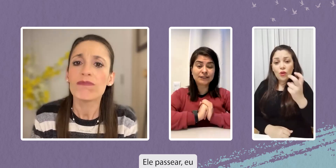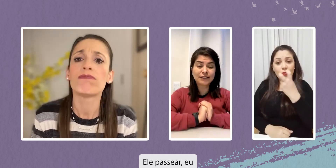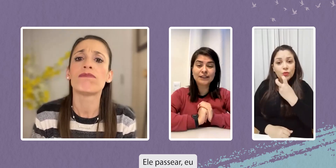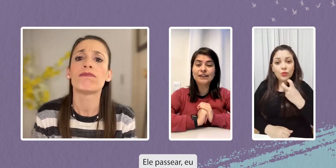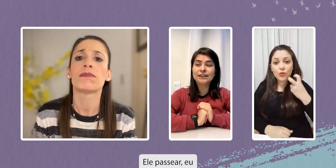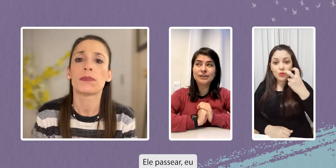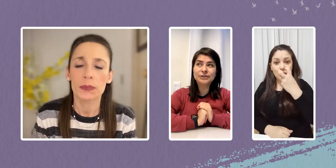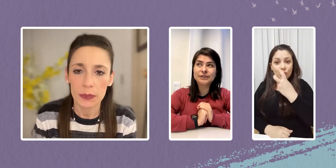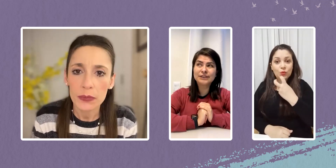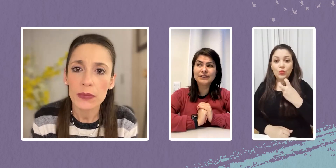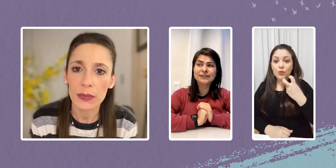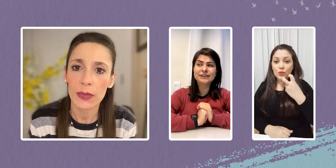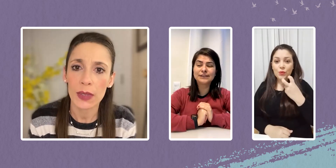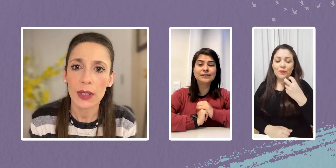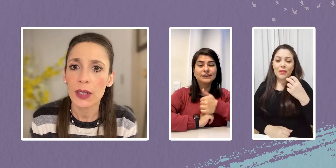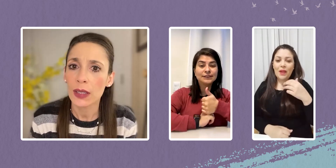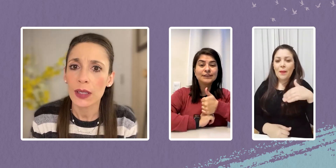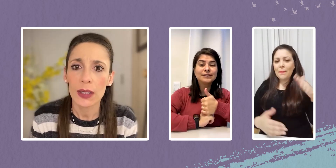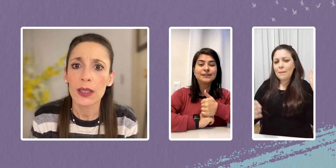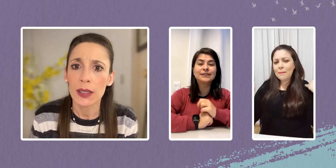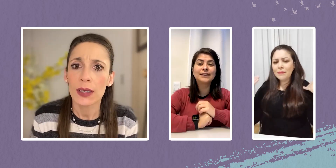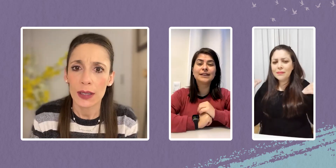passear, eu